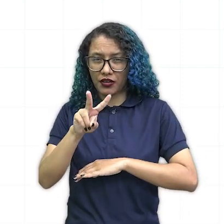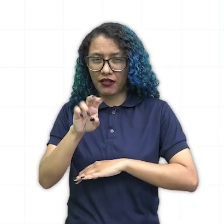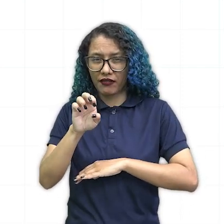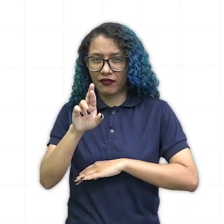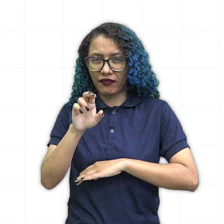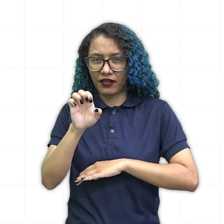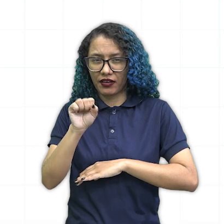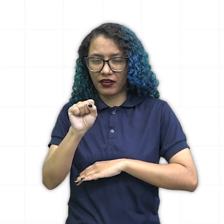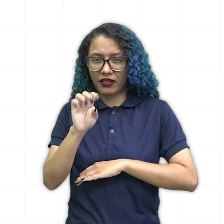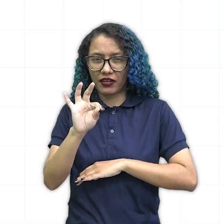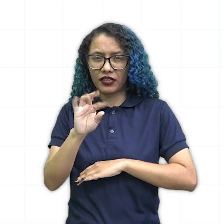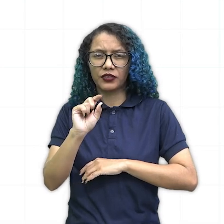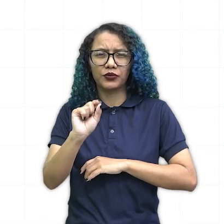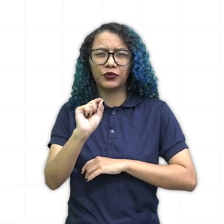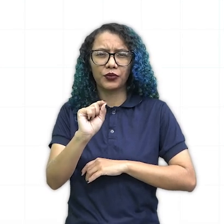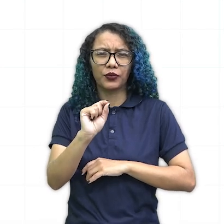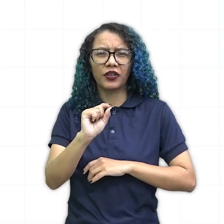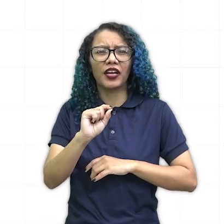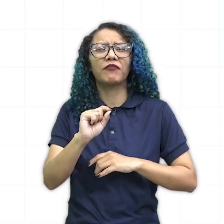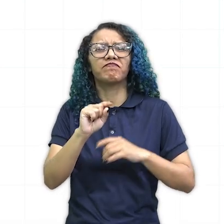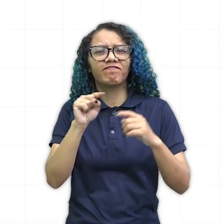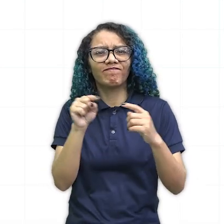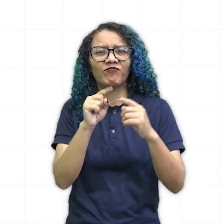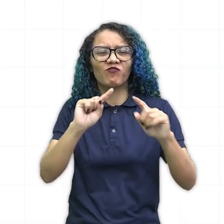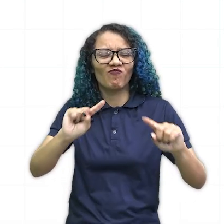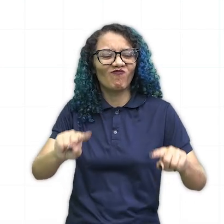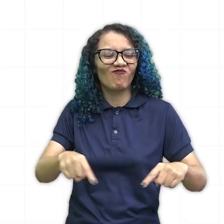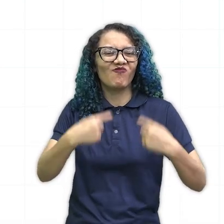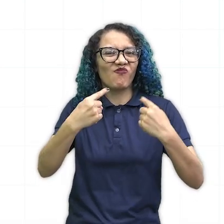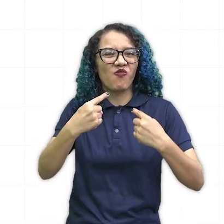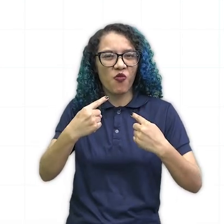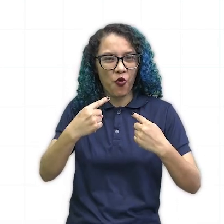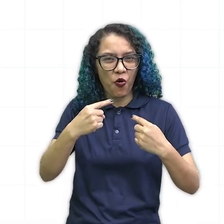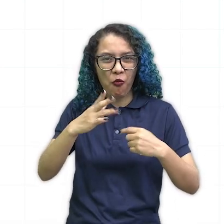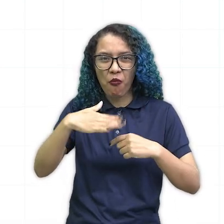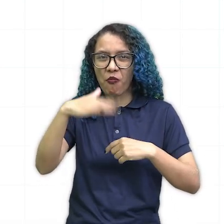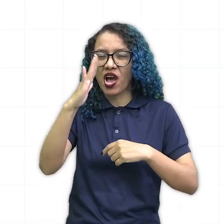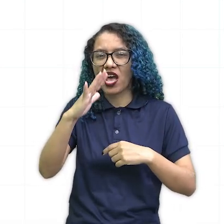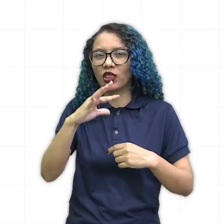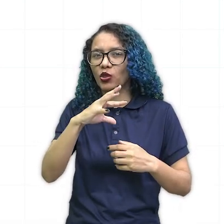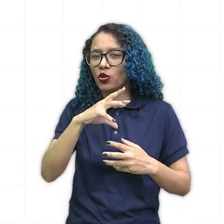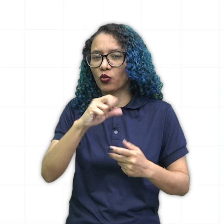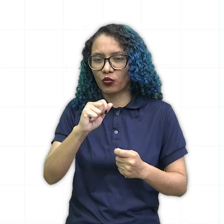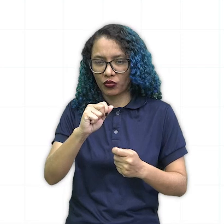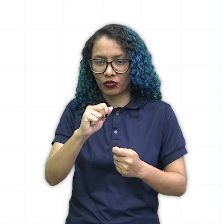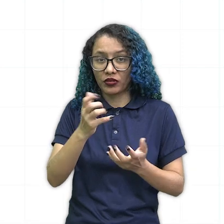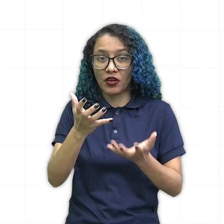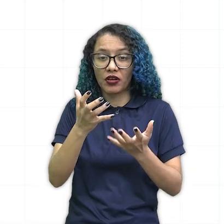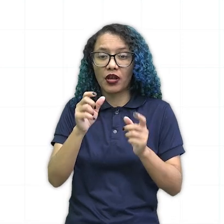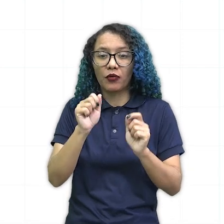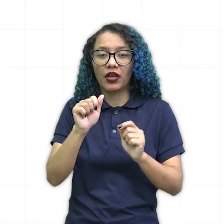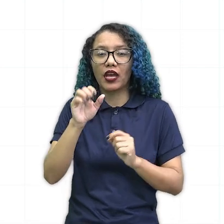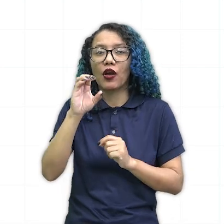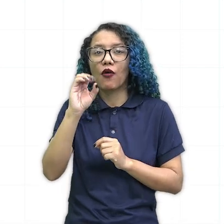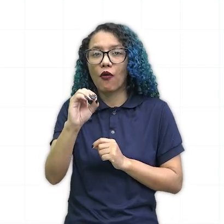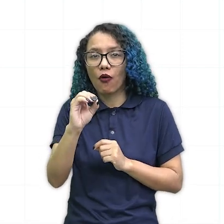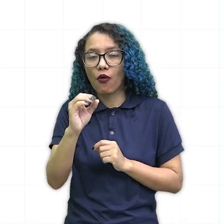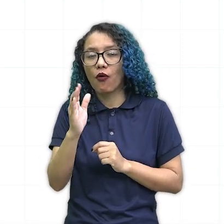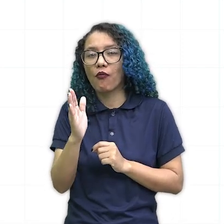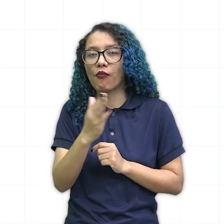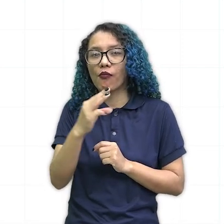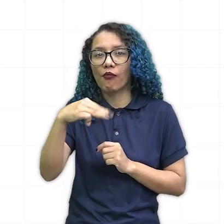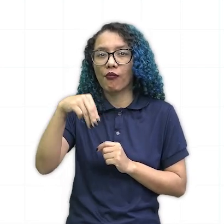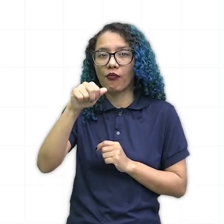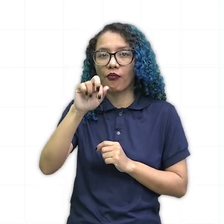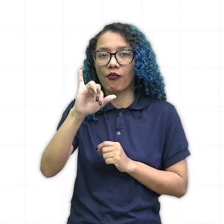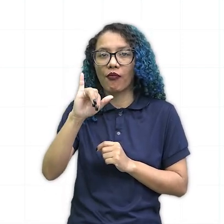o maior desafio do mundo. Eu quero colocar essa palavra aí, o maior. Estou destacando entre outros, né?